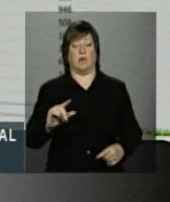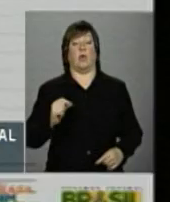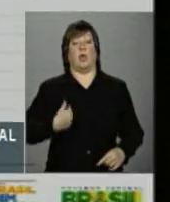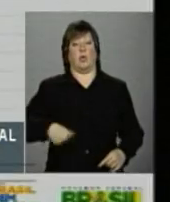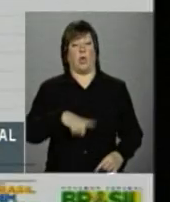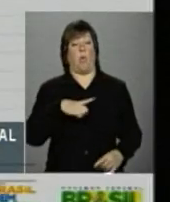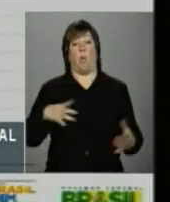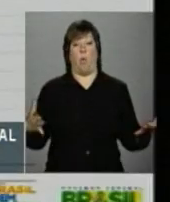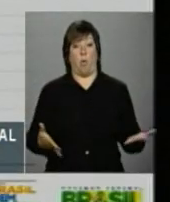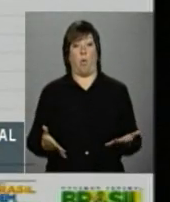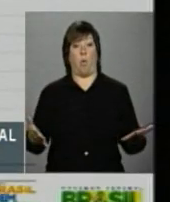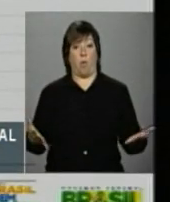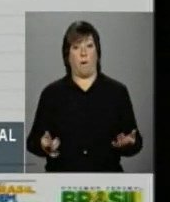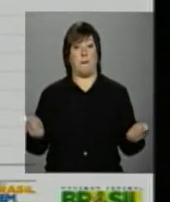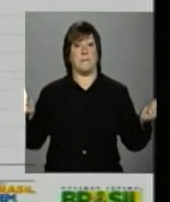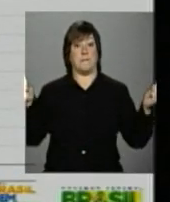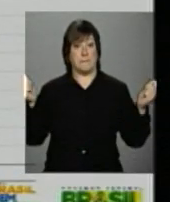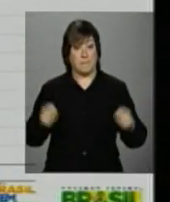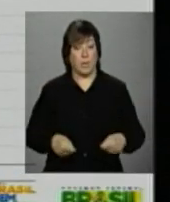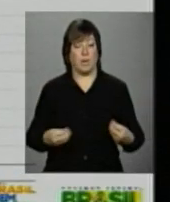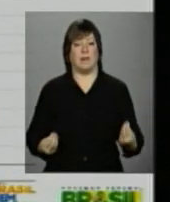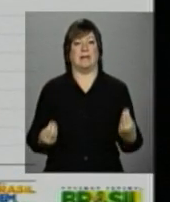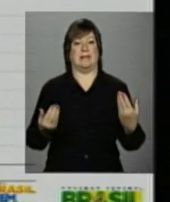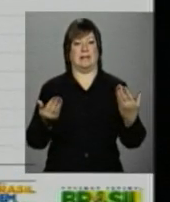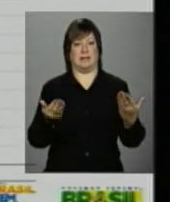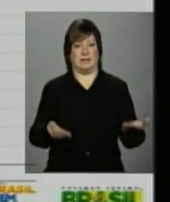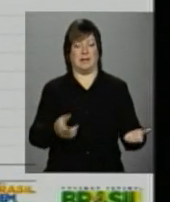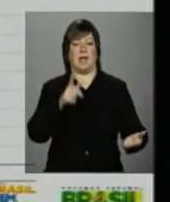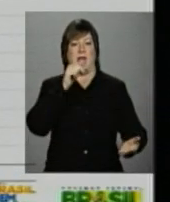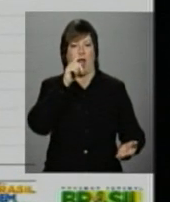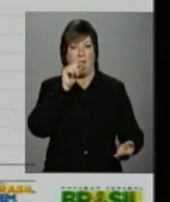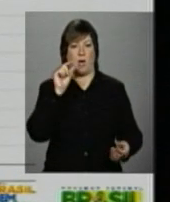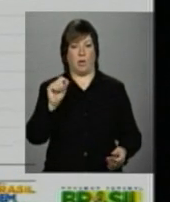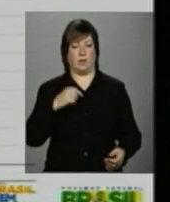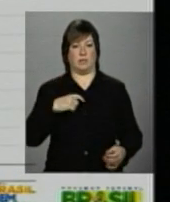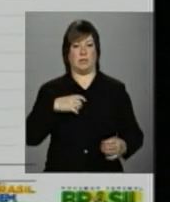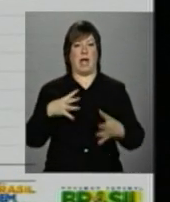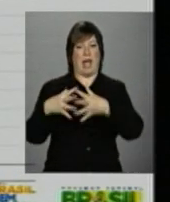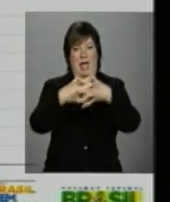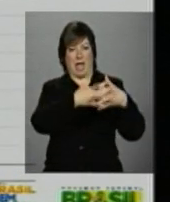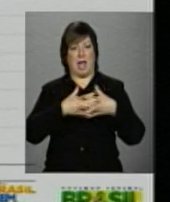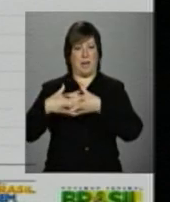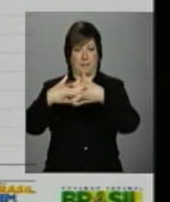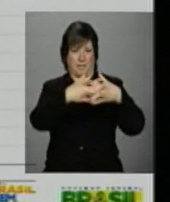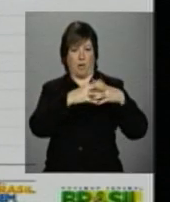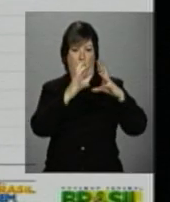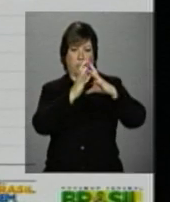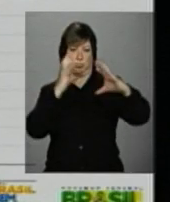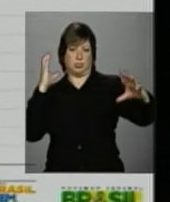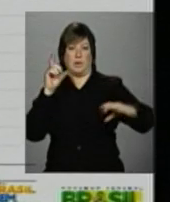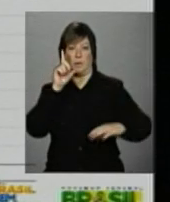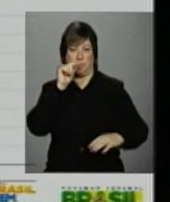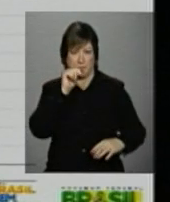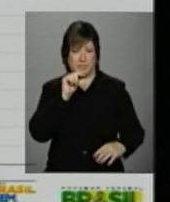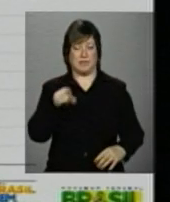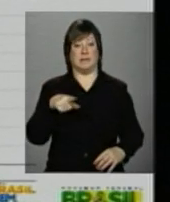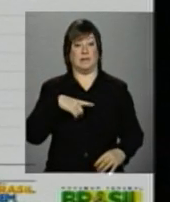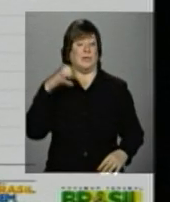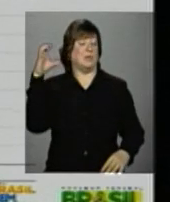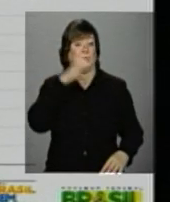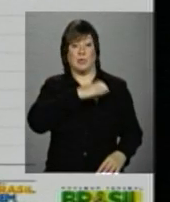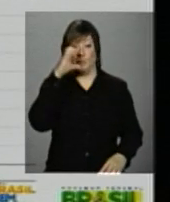nós estamos hoje podendo levar água através de caminhão pipa que essa é uma ação de fato de